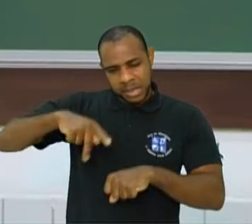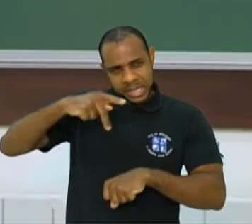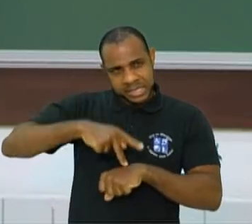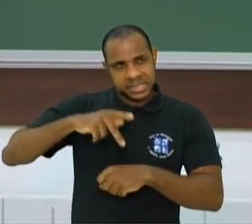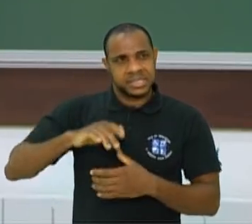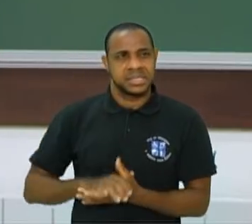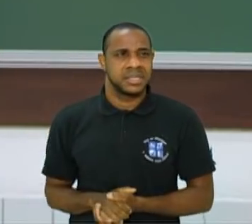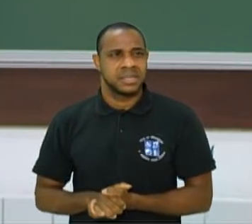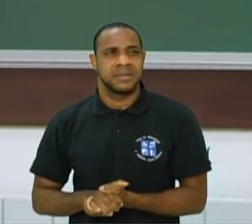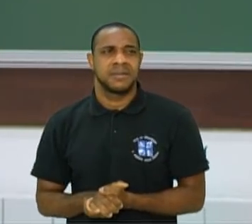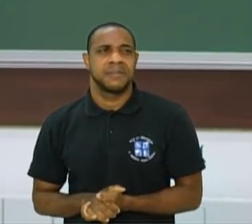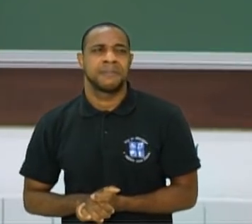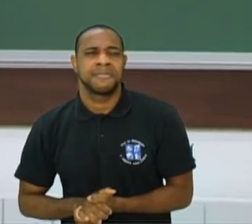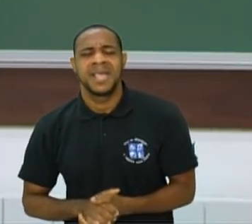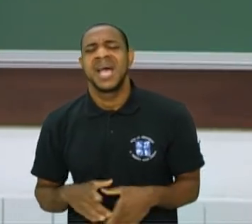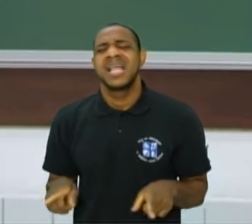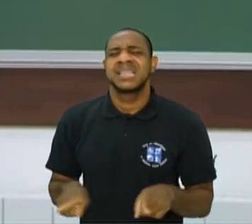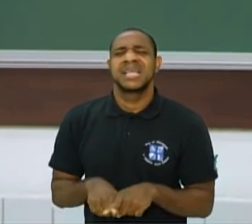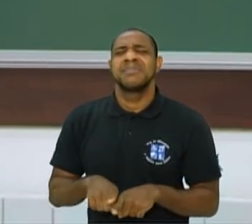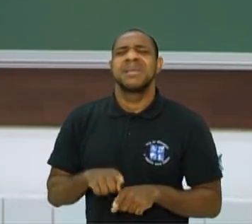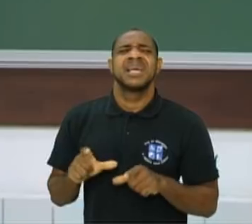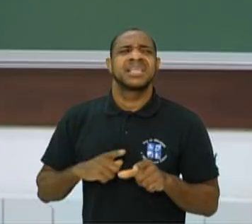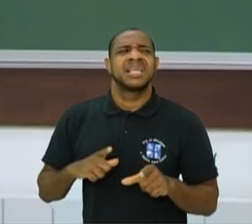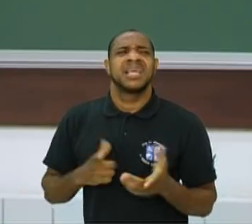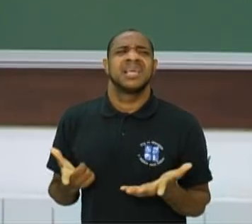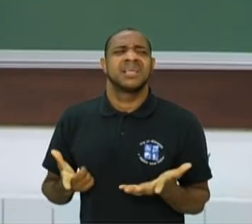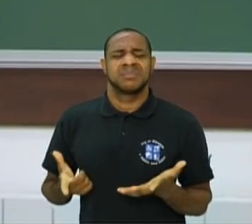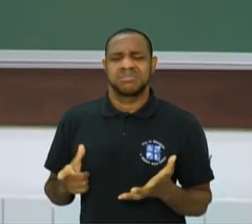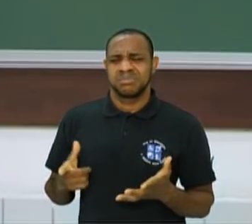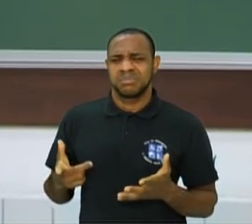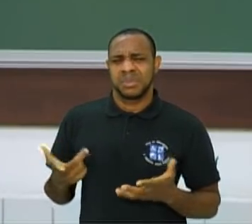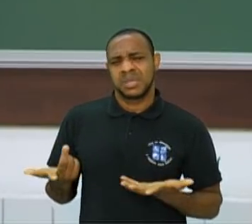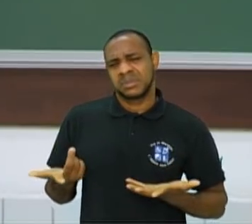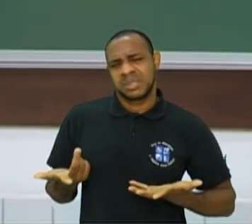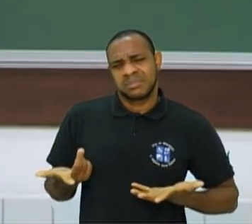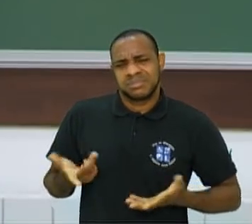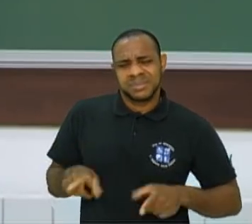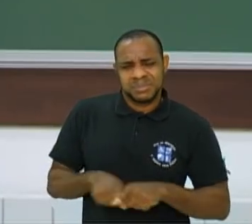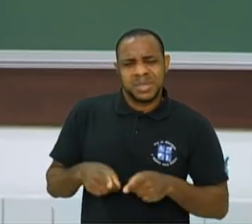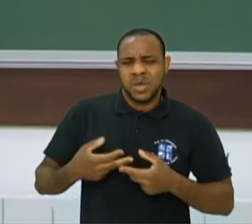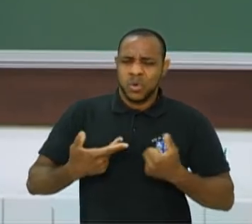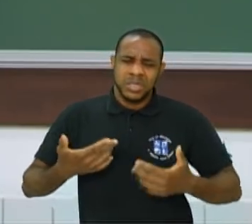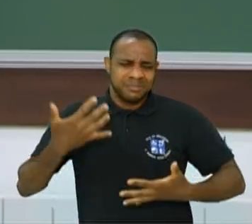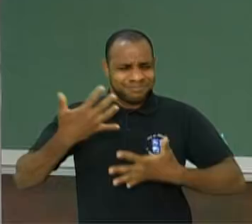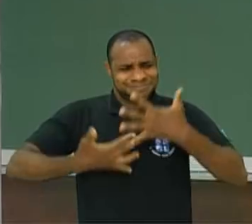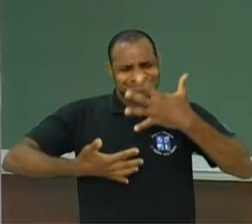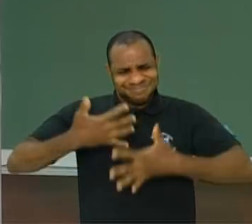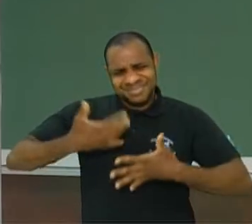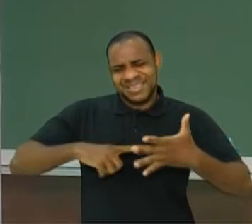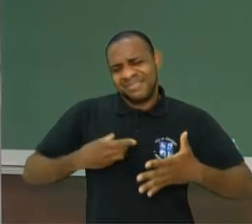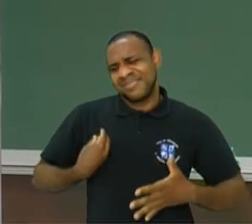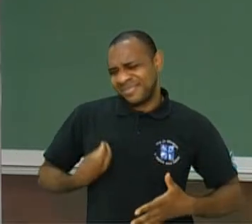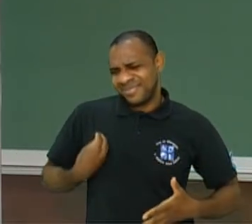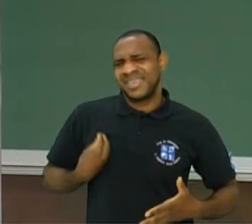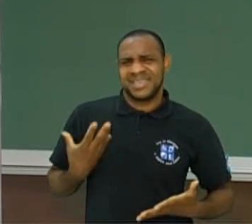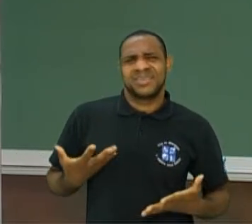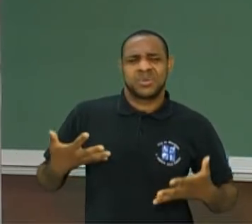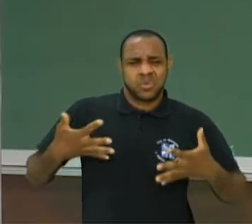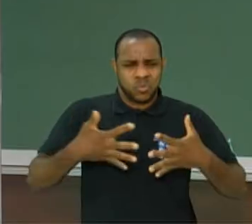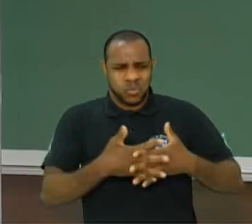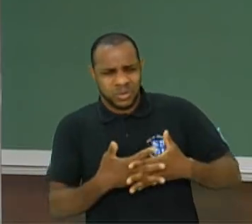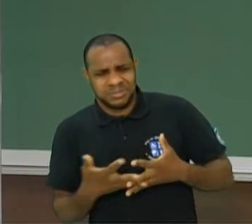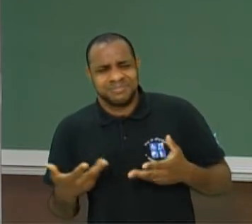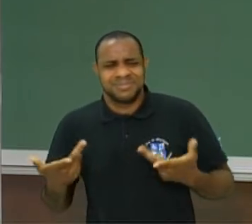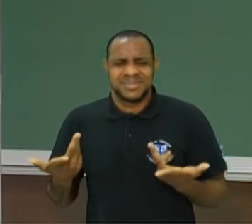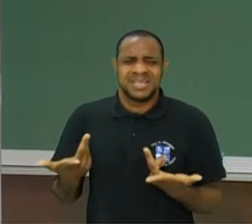né? Até por muitas questões complexas que a gente está vivendo na nossa sociedade, né? Então, de